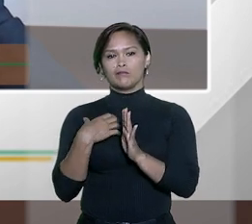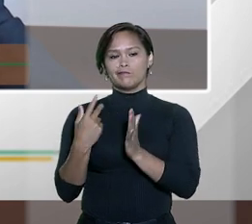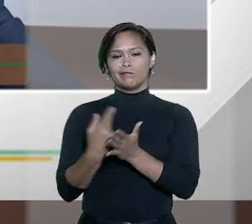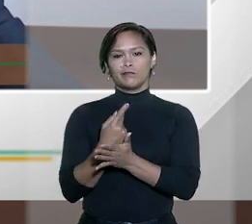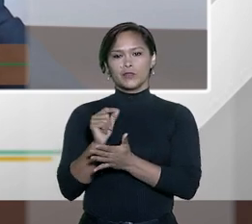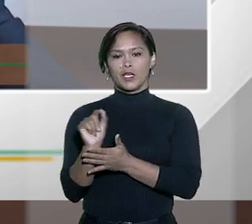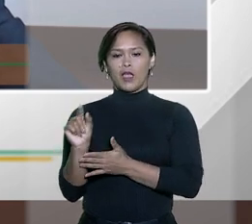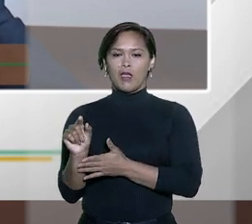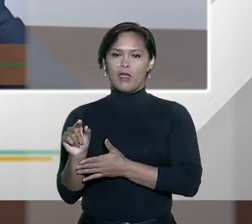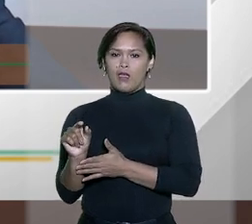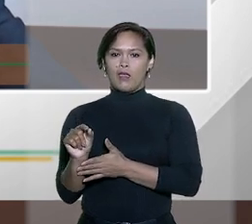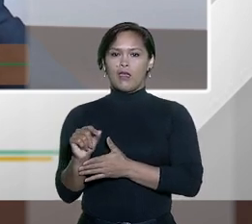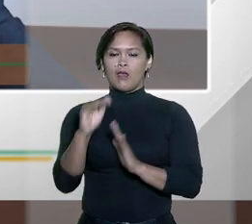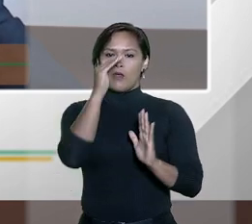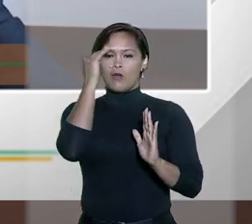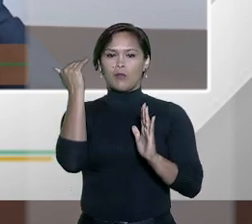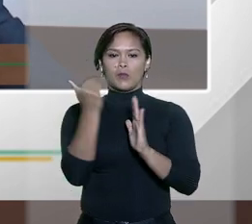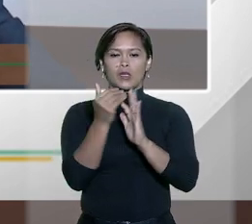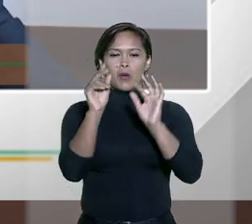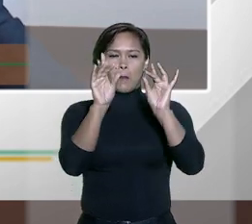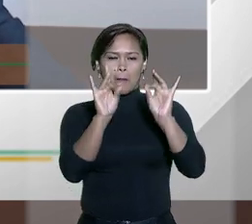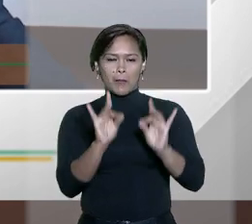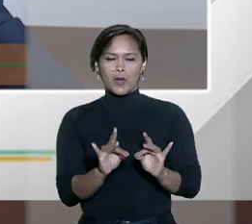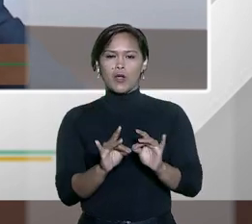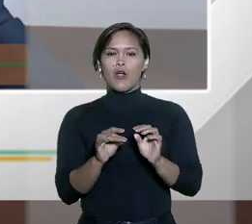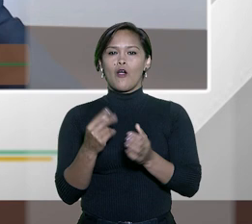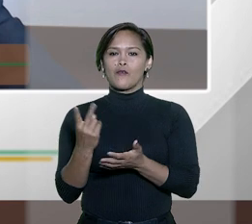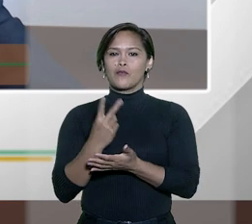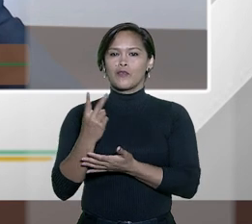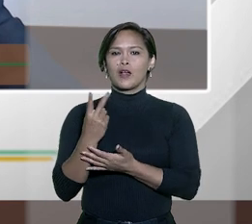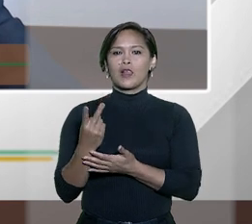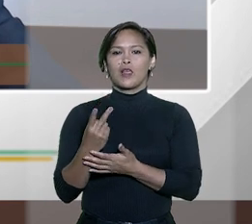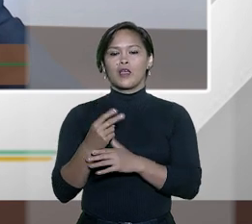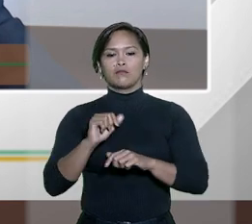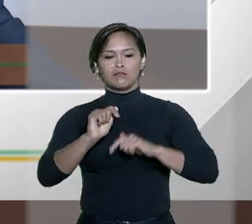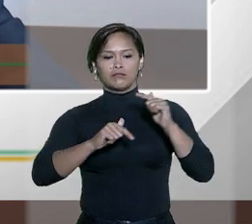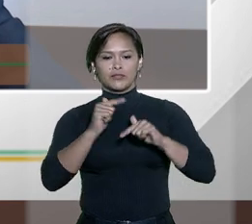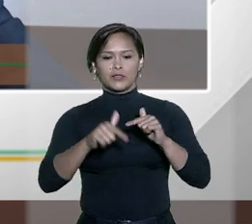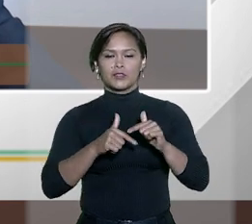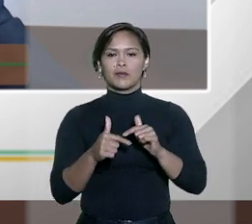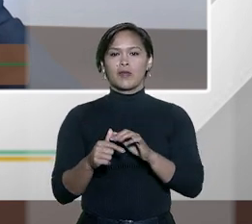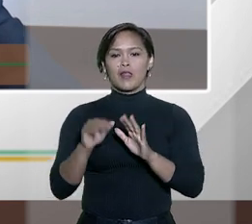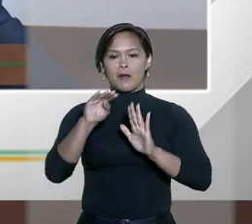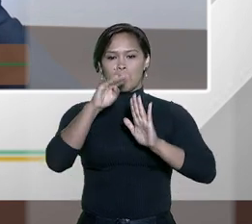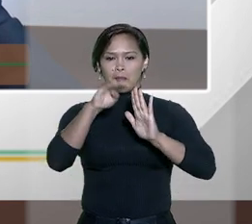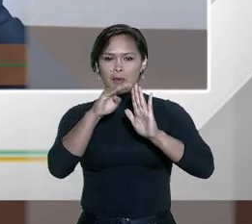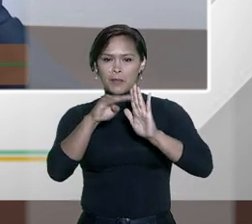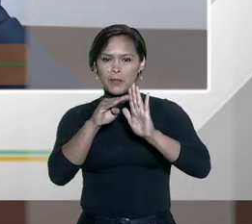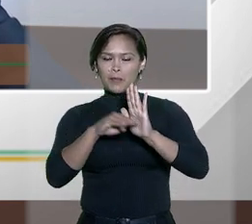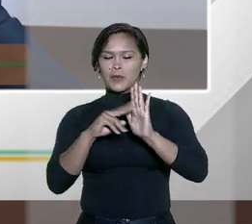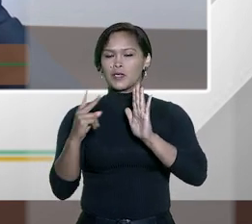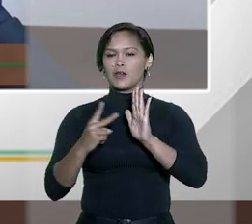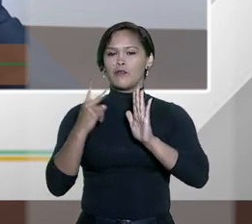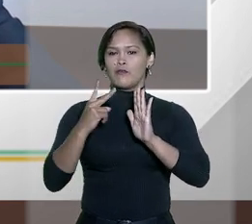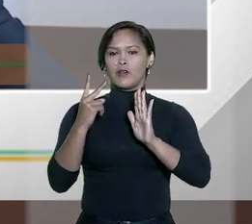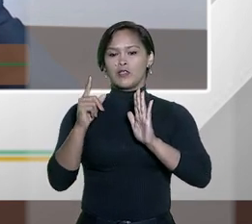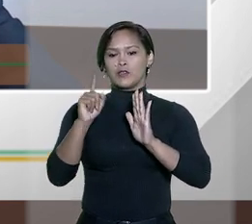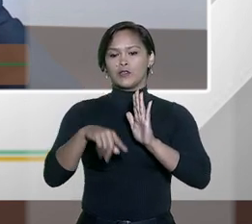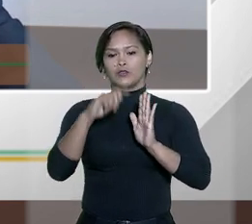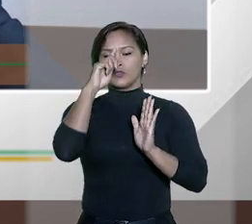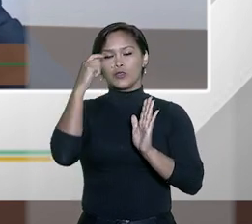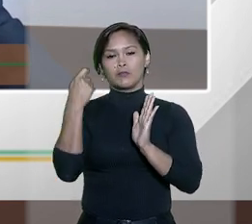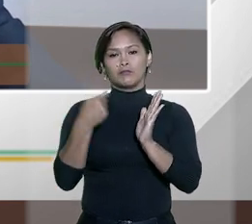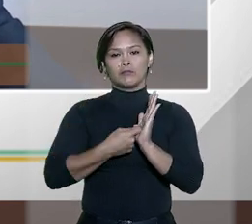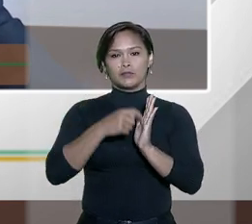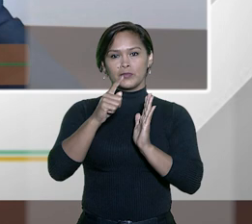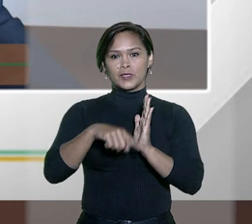situação, que é a obrigação de pequeno valor. Enfim, eu vou trabalhar conforme as escalas aí de valores, enfim, as